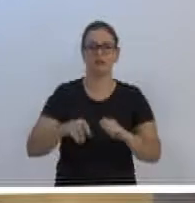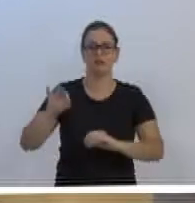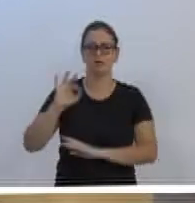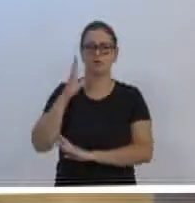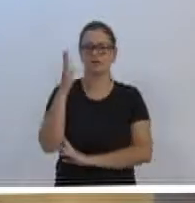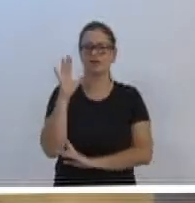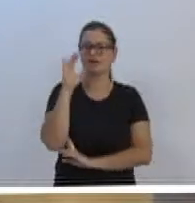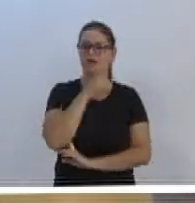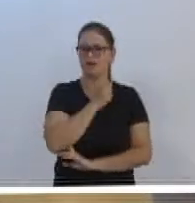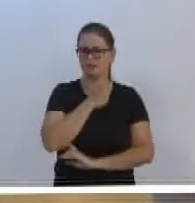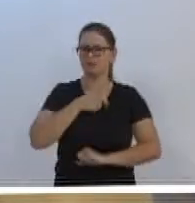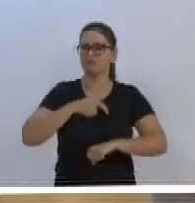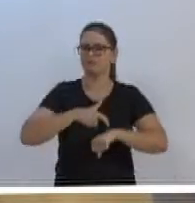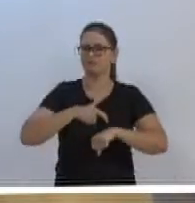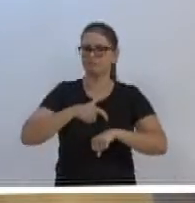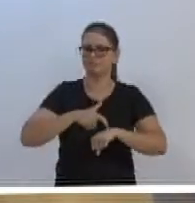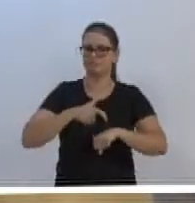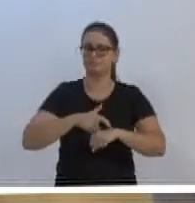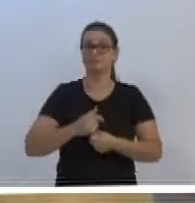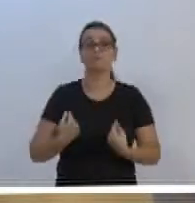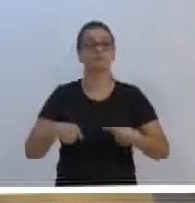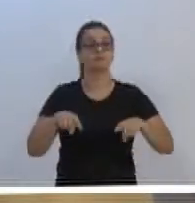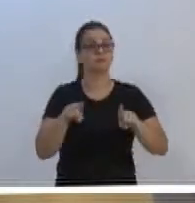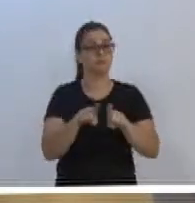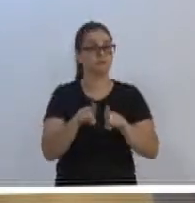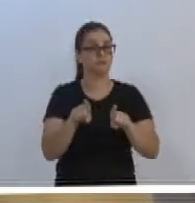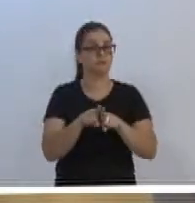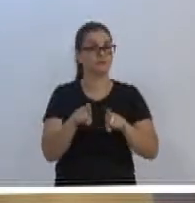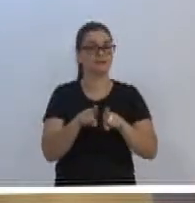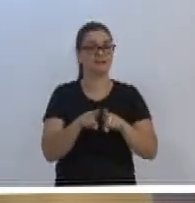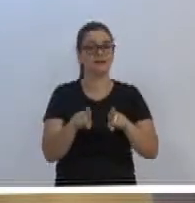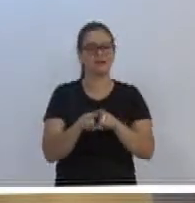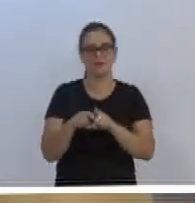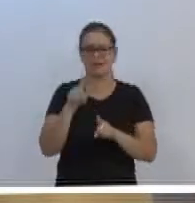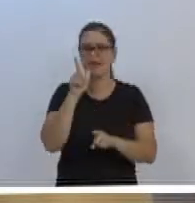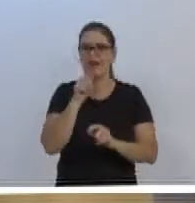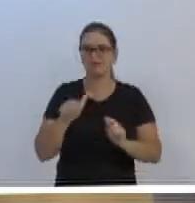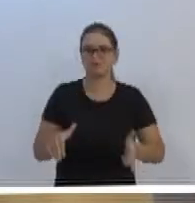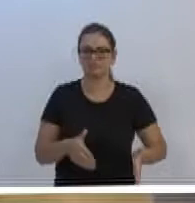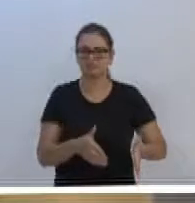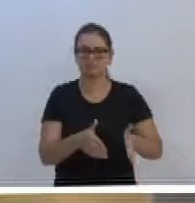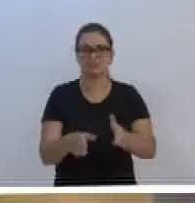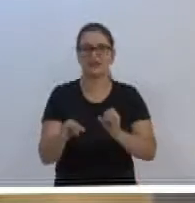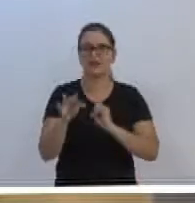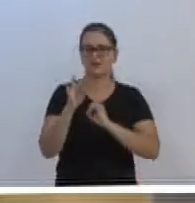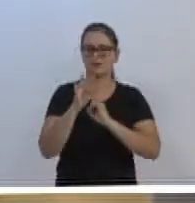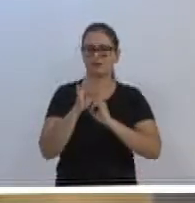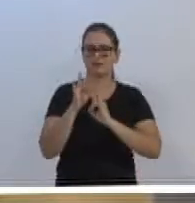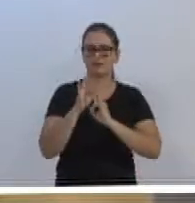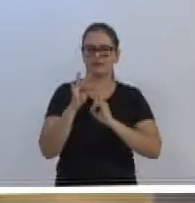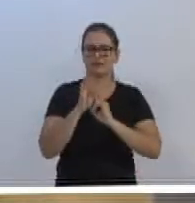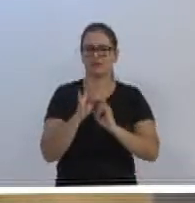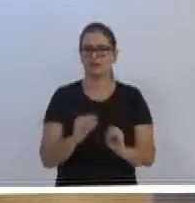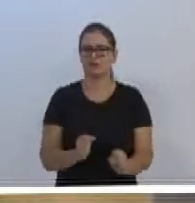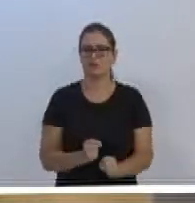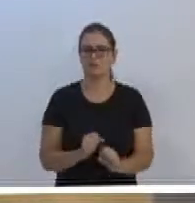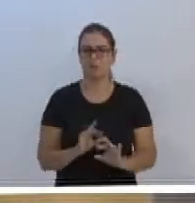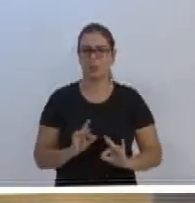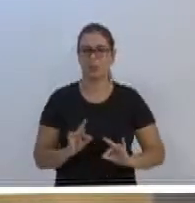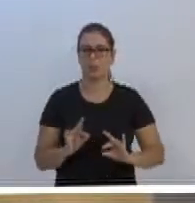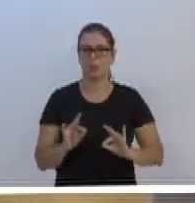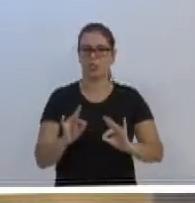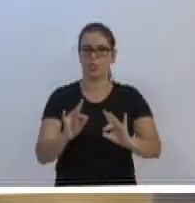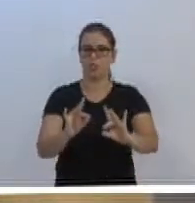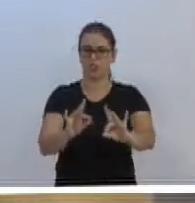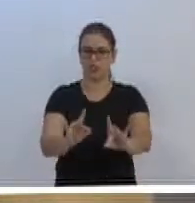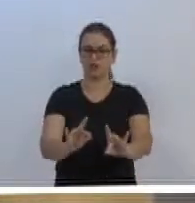prédio no momento possível como também os ribeirões na itoupavazinha que estão tomados aí de lama e